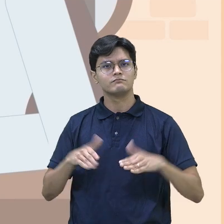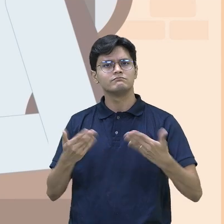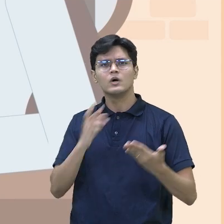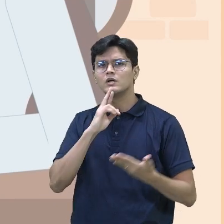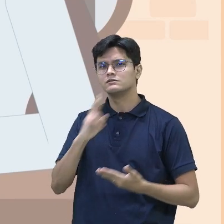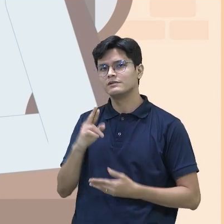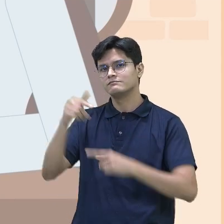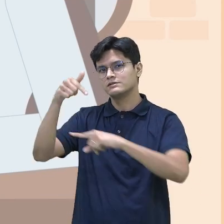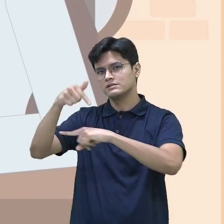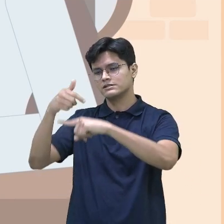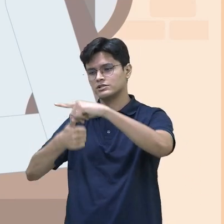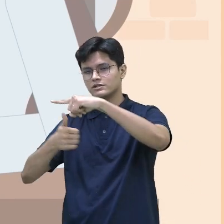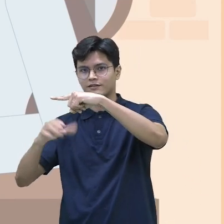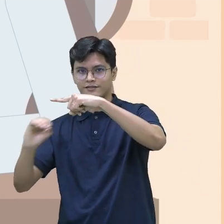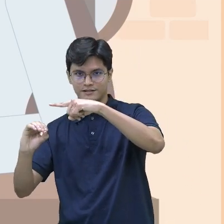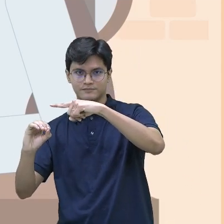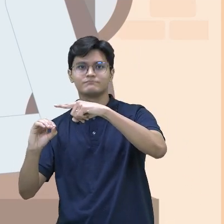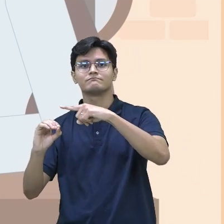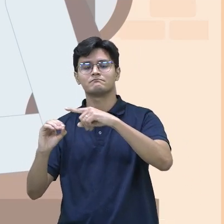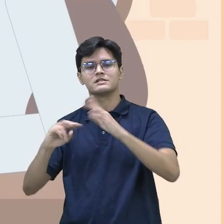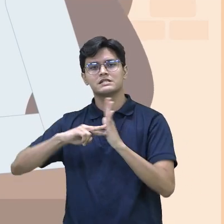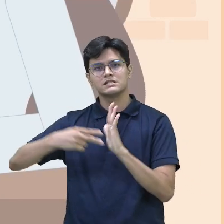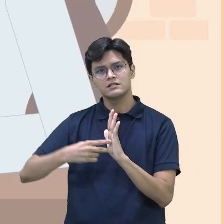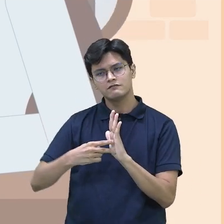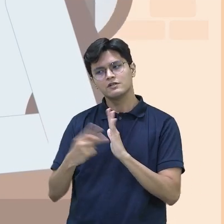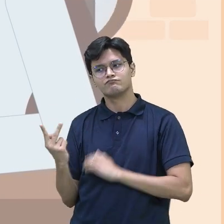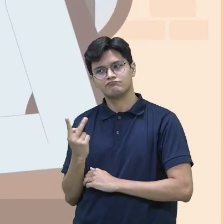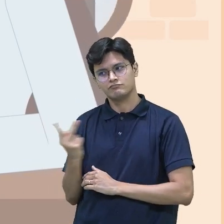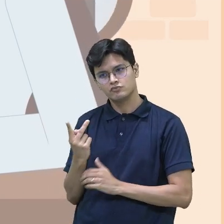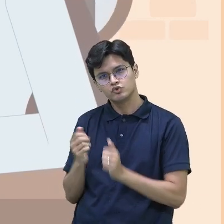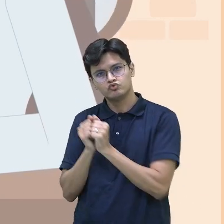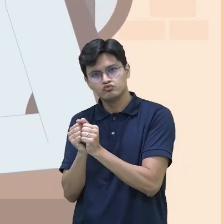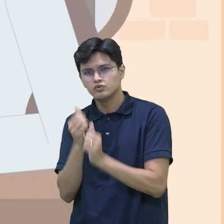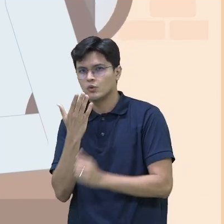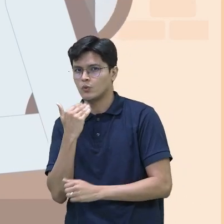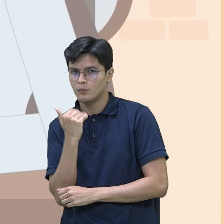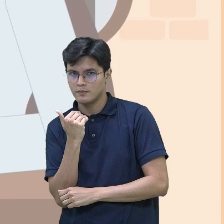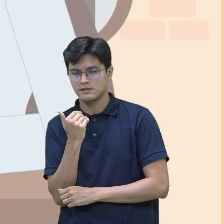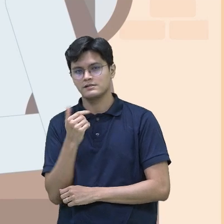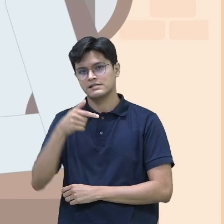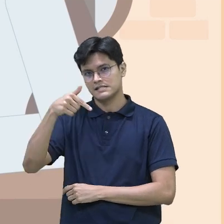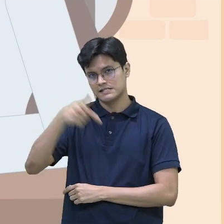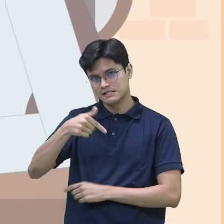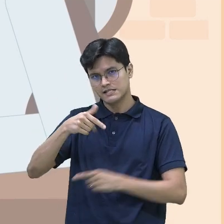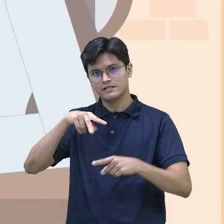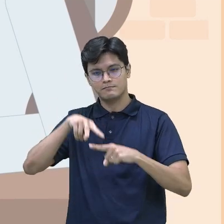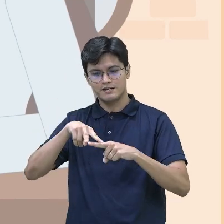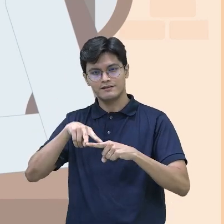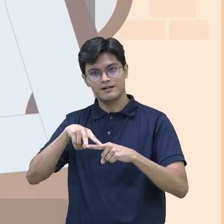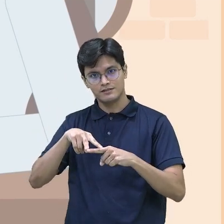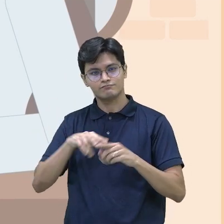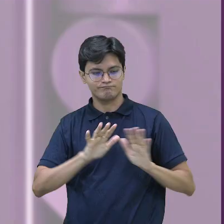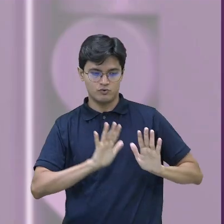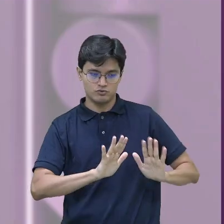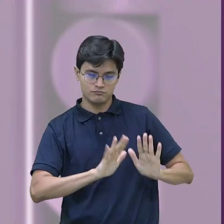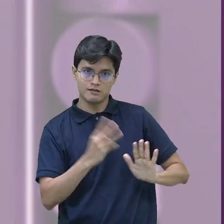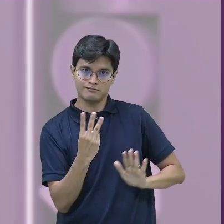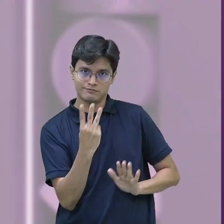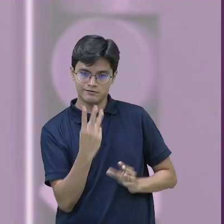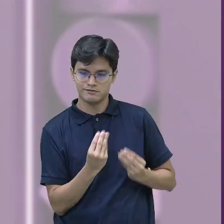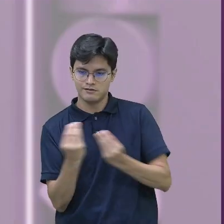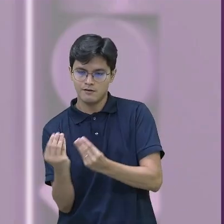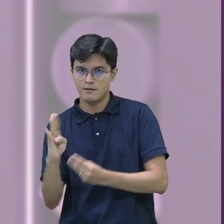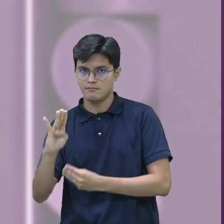pizza, ou seja, juntos comemos 7 pedaços e deixamos 3 para a Bia. Muito bem, então vamos pensar